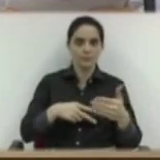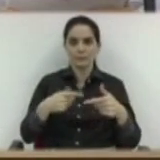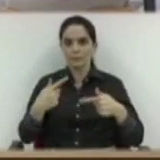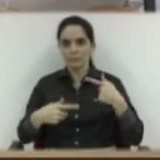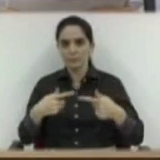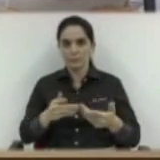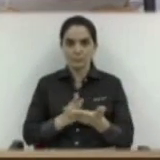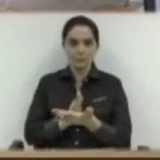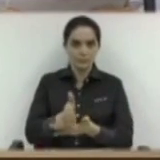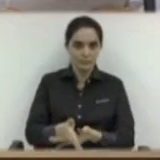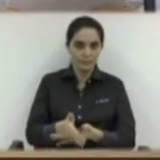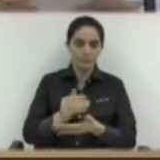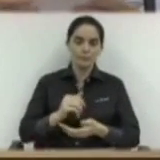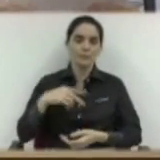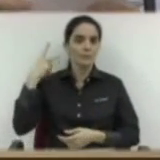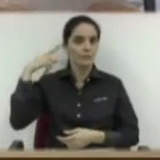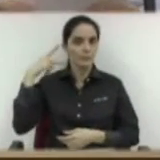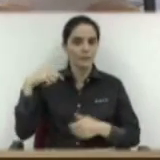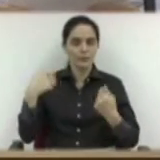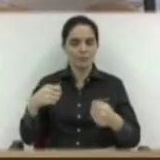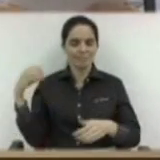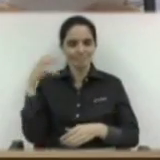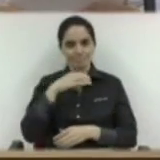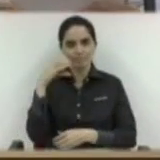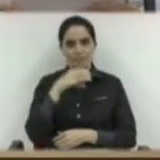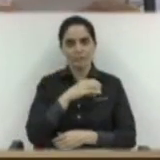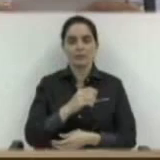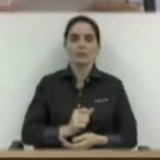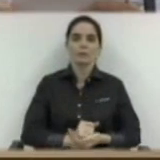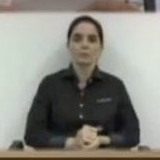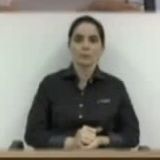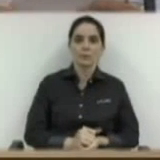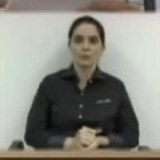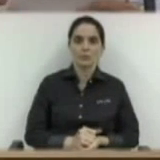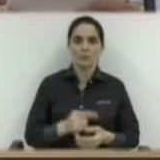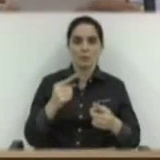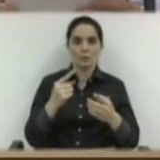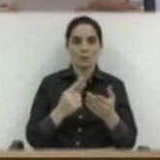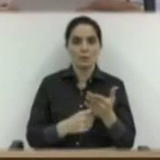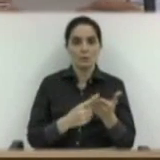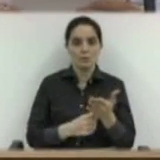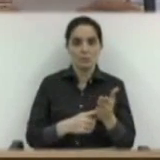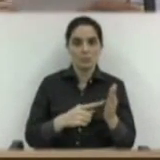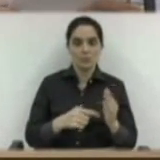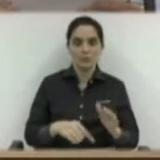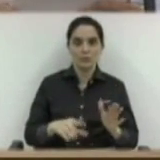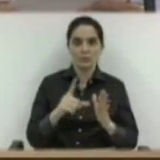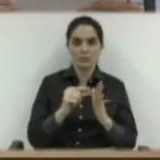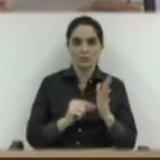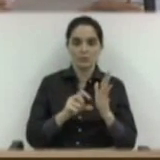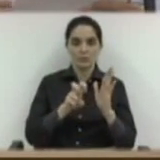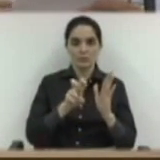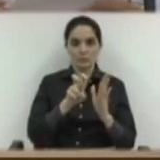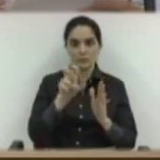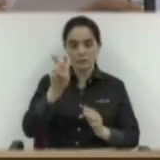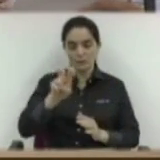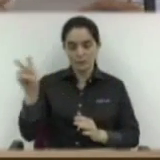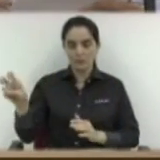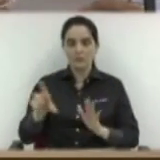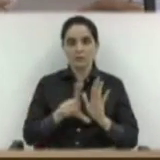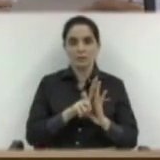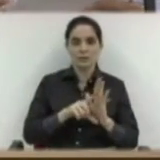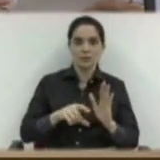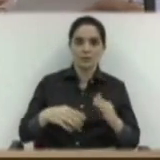ilustres vereadores em regime de urgência, de conformidade com o artigo 55 da Lei Orgânica do